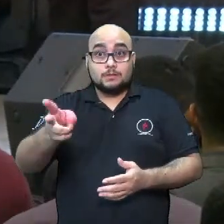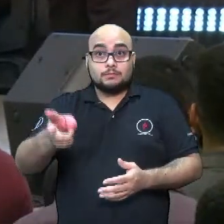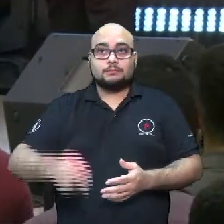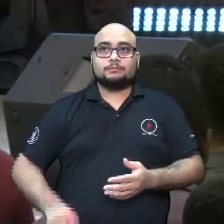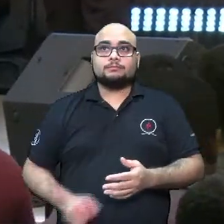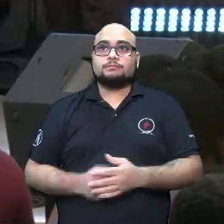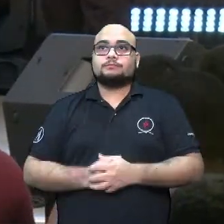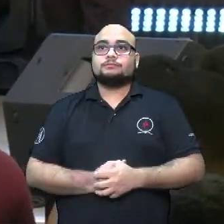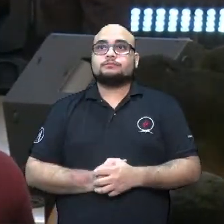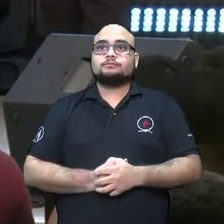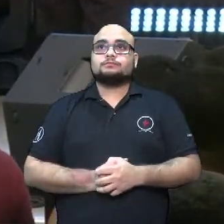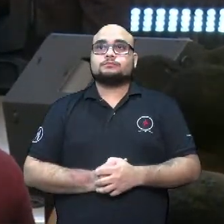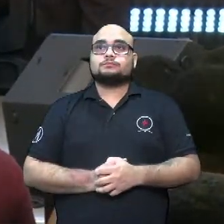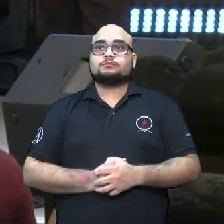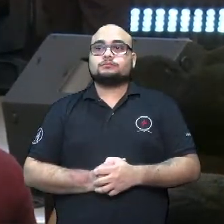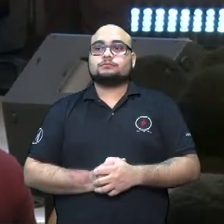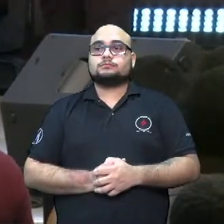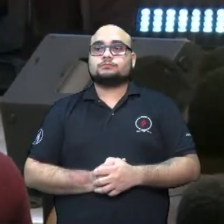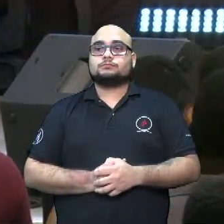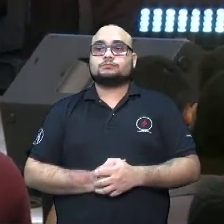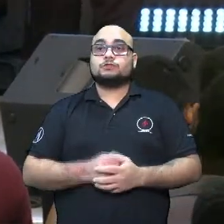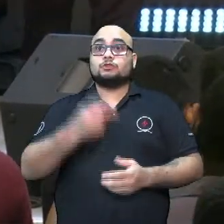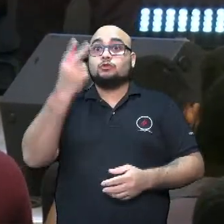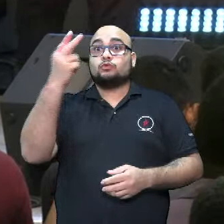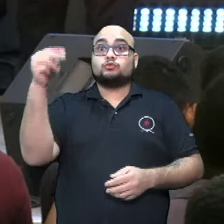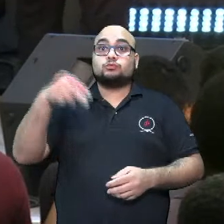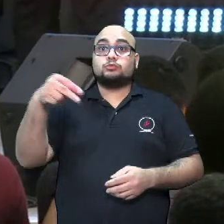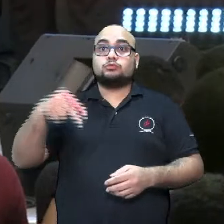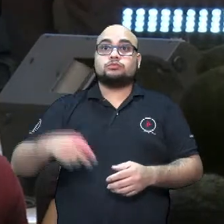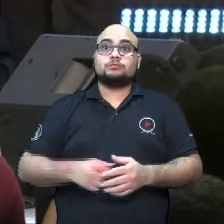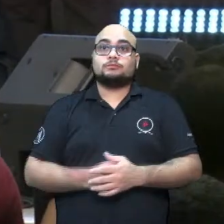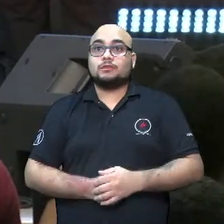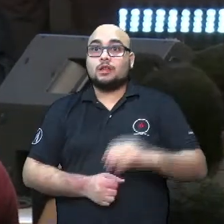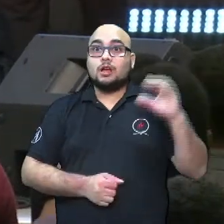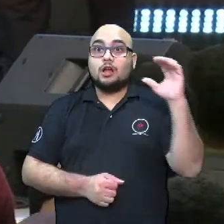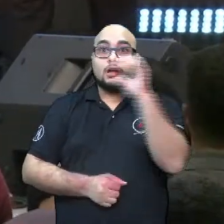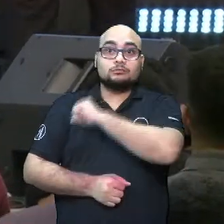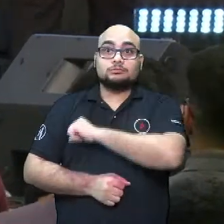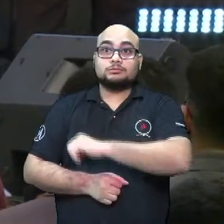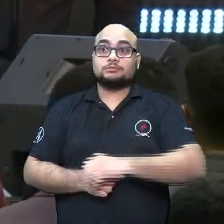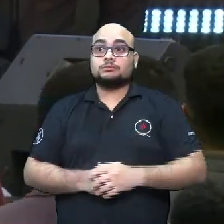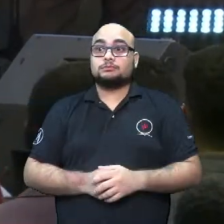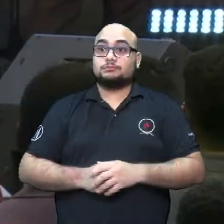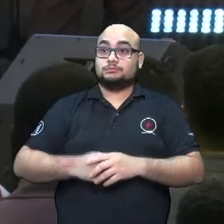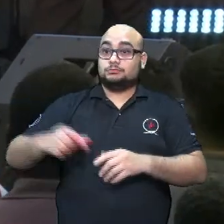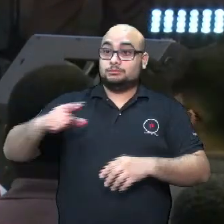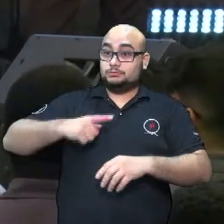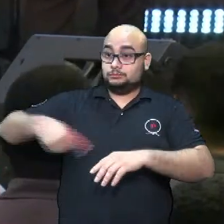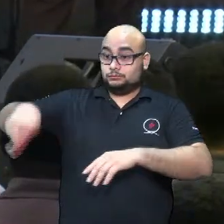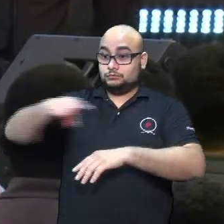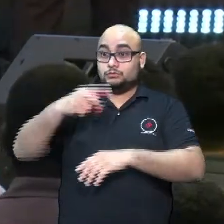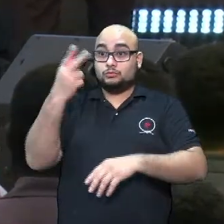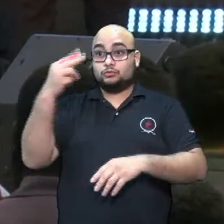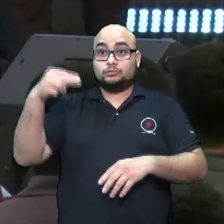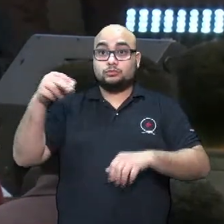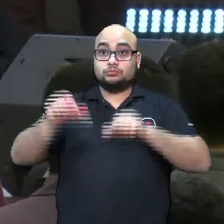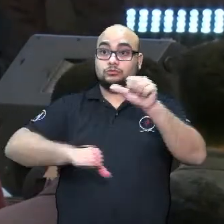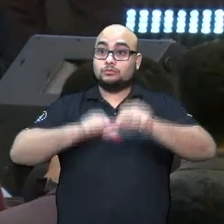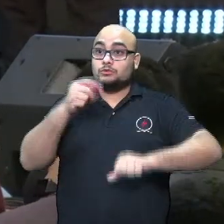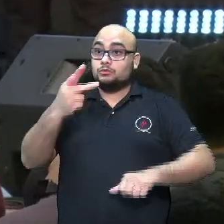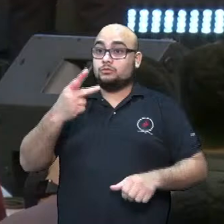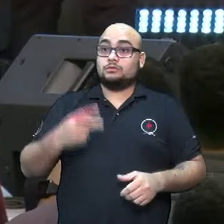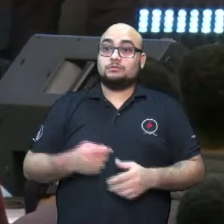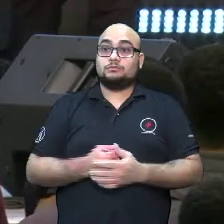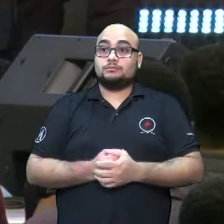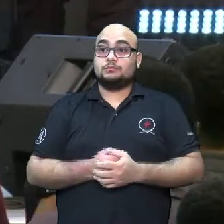Eu tenho mais 12 minutos. E você tem mais 12 minutos para mudar a sua vida. e a sua história. Cadê você que está em